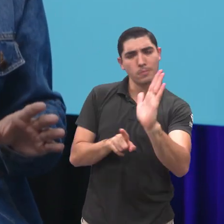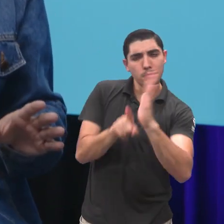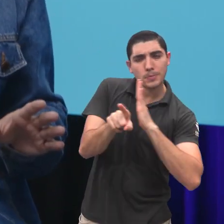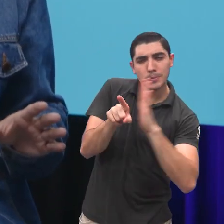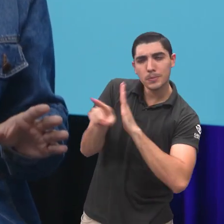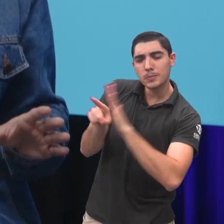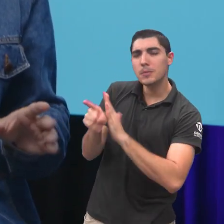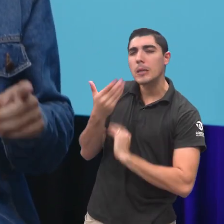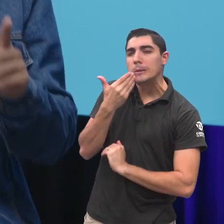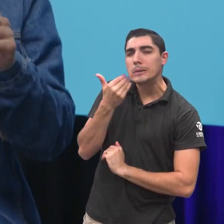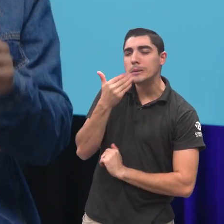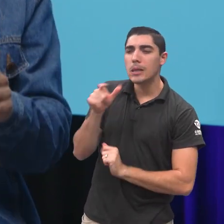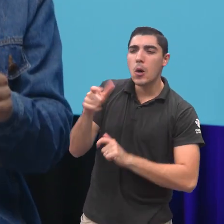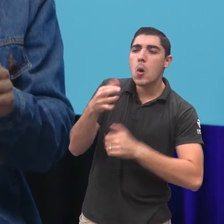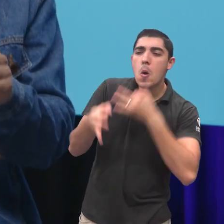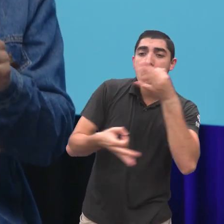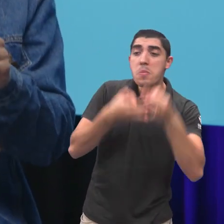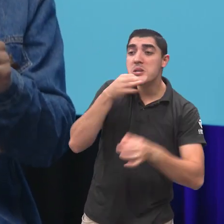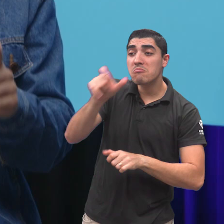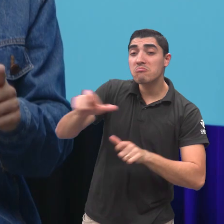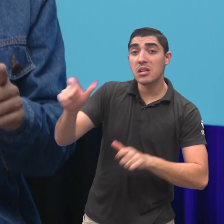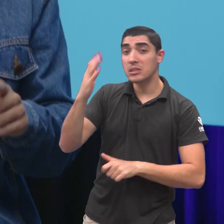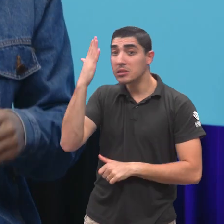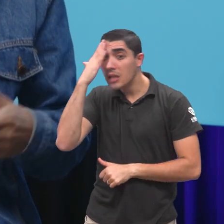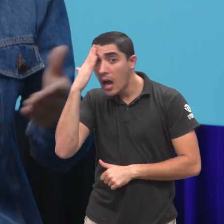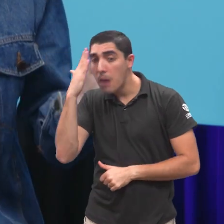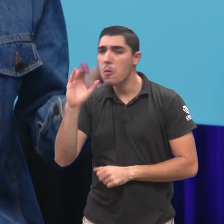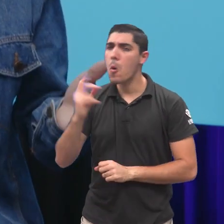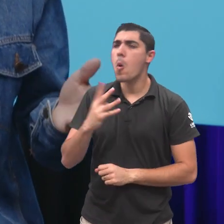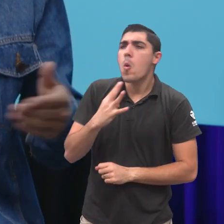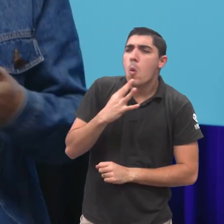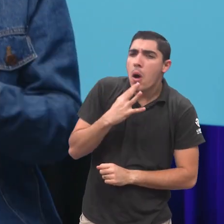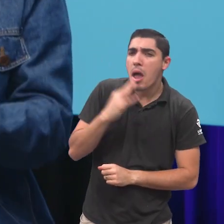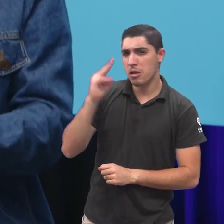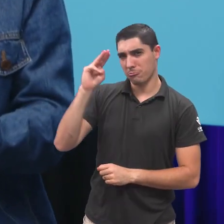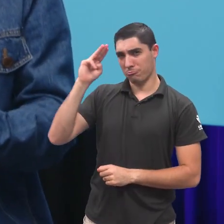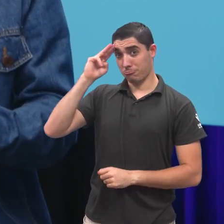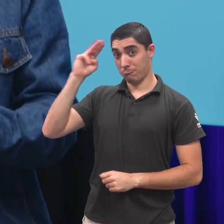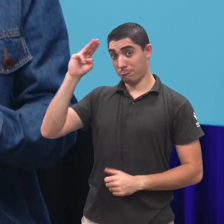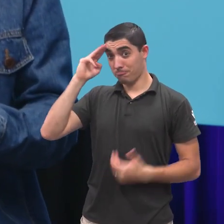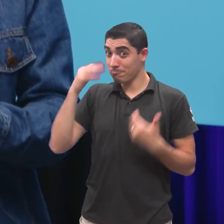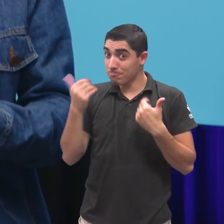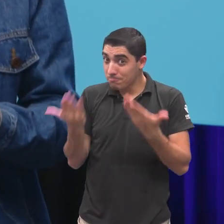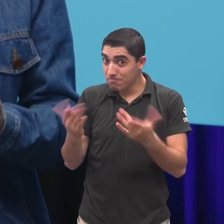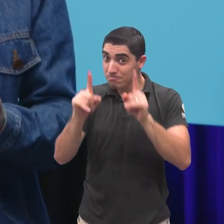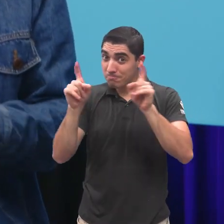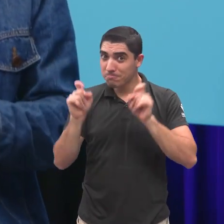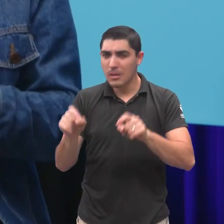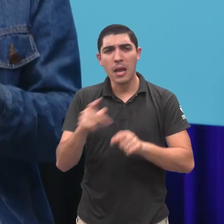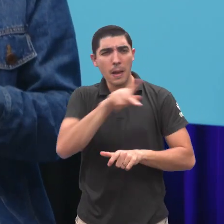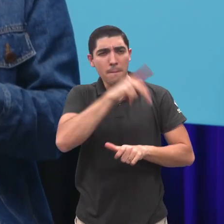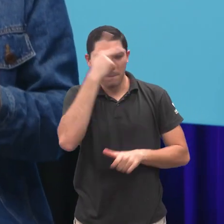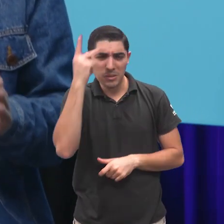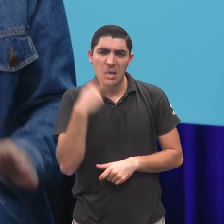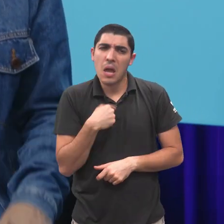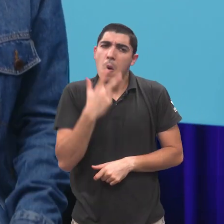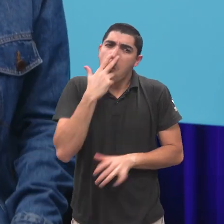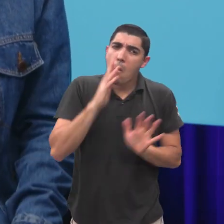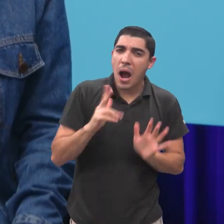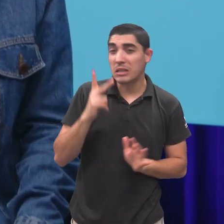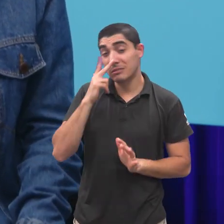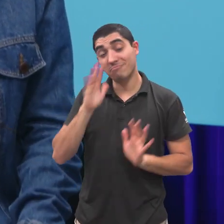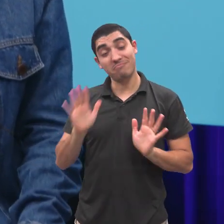descobriu que as pessoas realmente sabem sobre o escotismo, ou pelo menos acham que sabem, né, Thiago? Pois é, tem Tem muito muito achismo. achismo por aí,